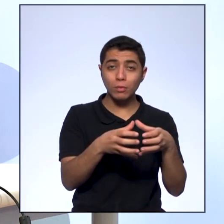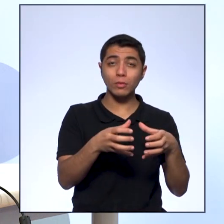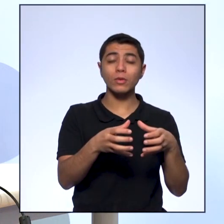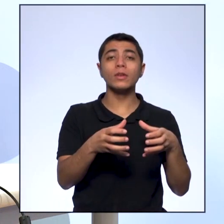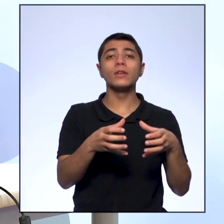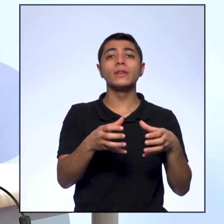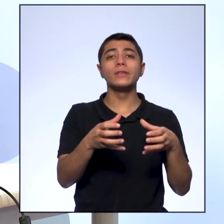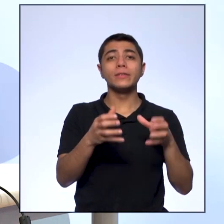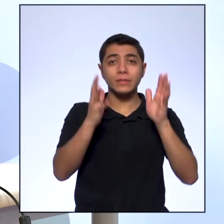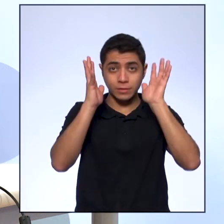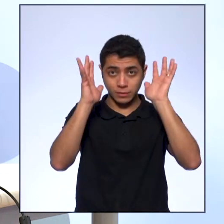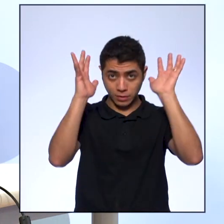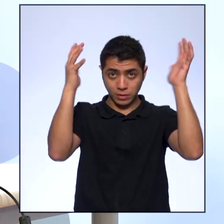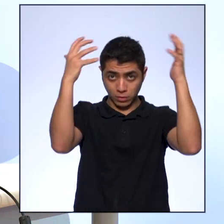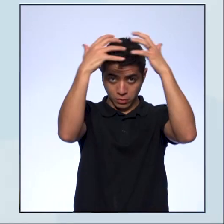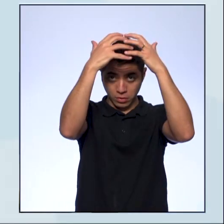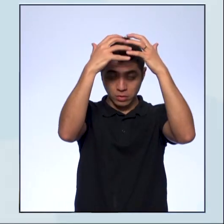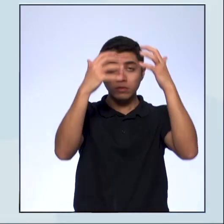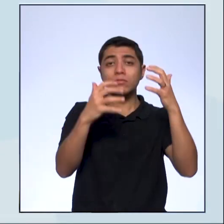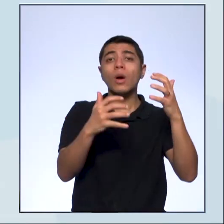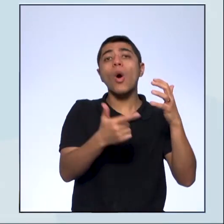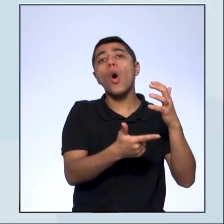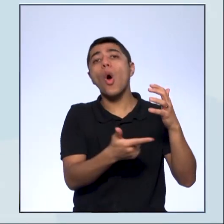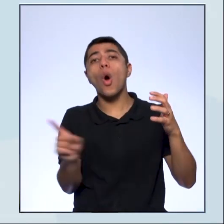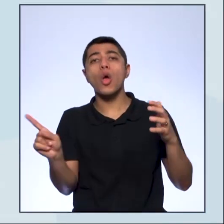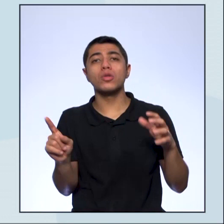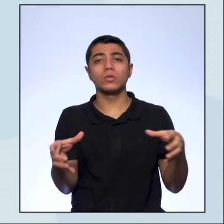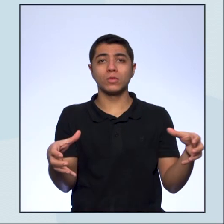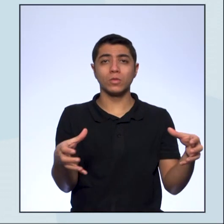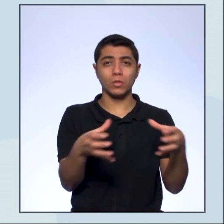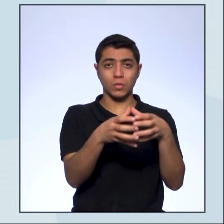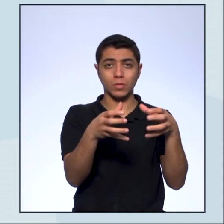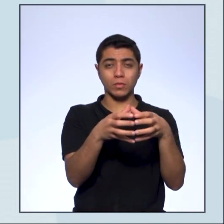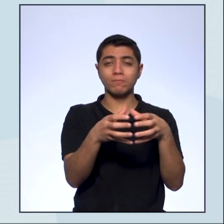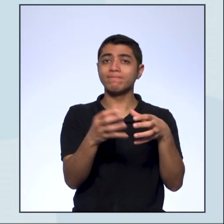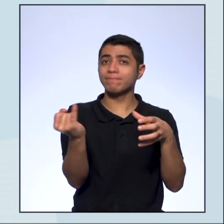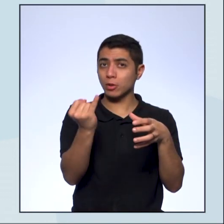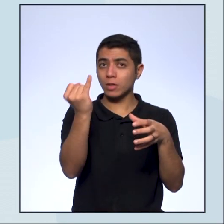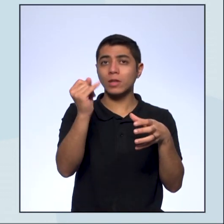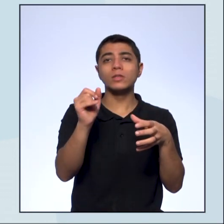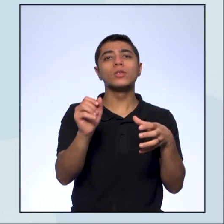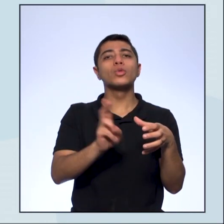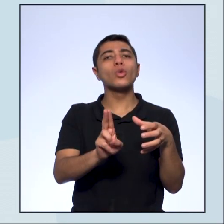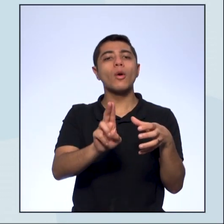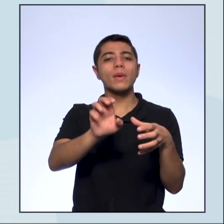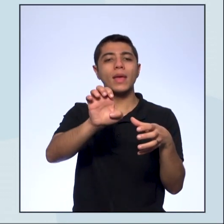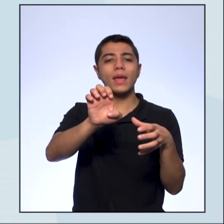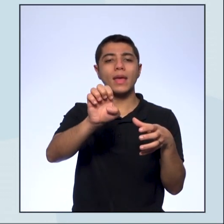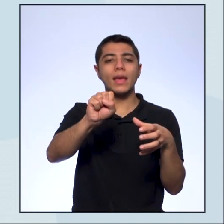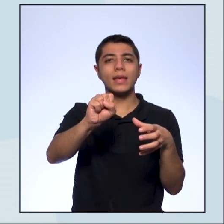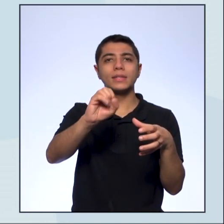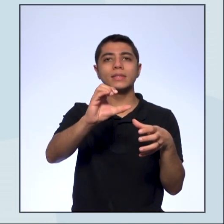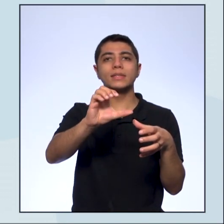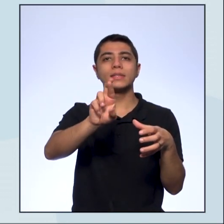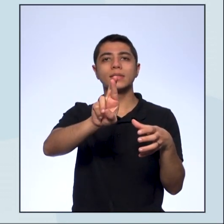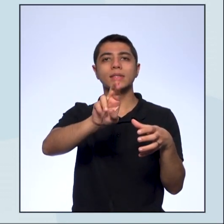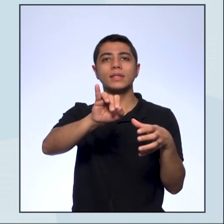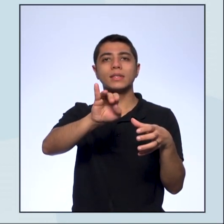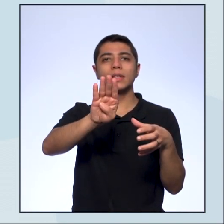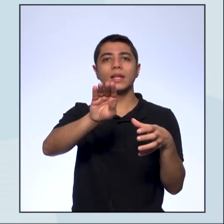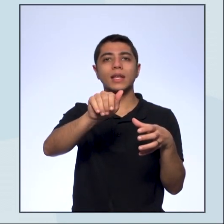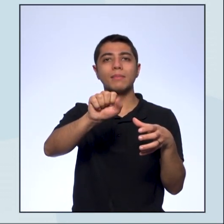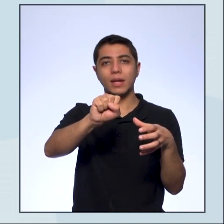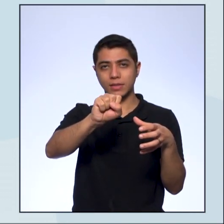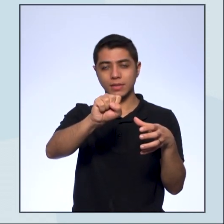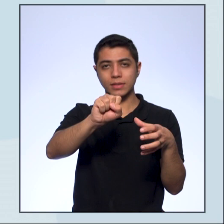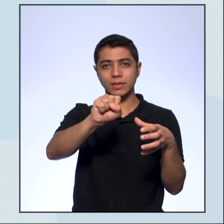menos importante, que são os escribas, né? Então, vamos olhar de novo ali na nossa pirâmide, né? Os escribas eram os responsáveis